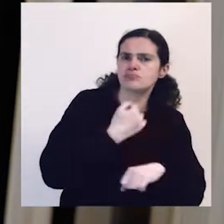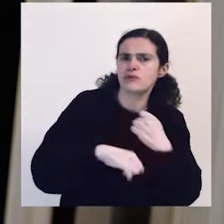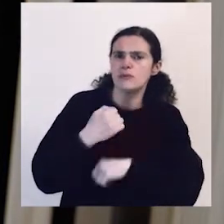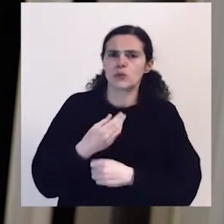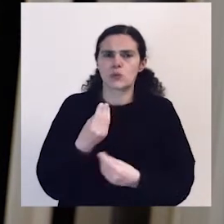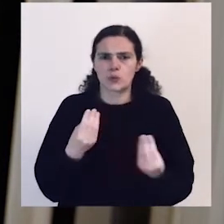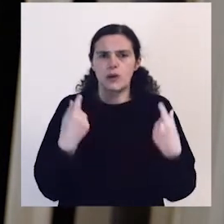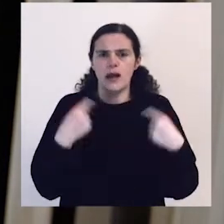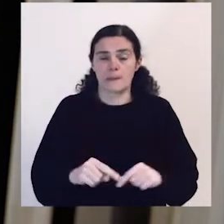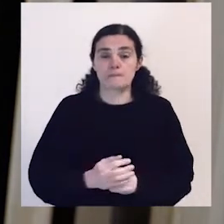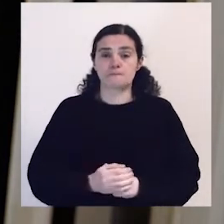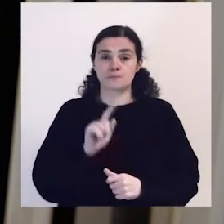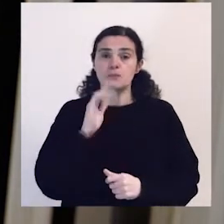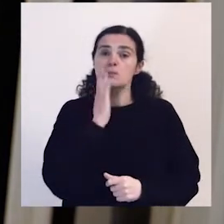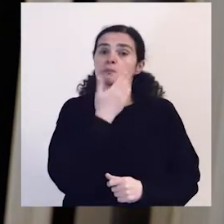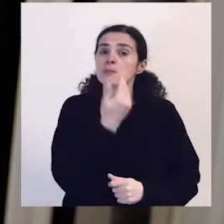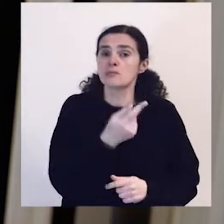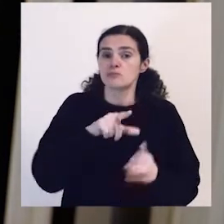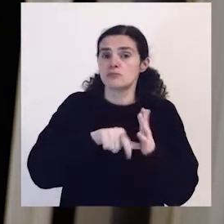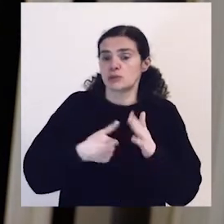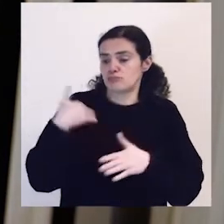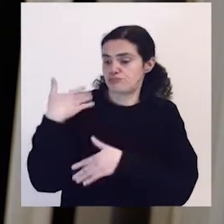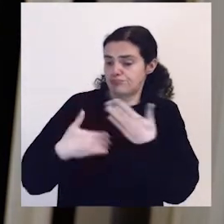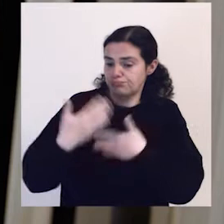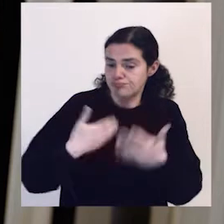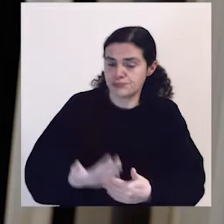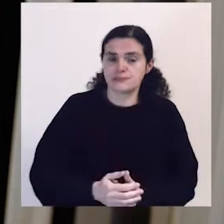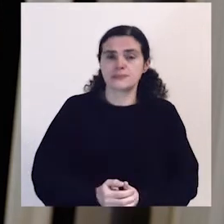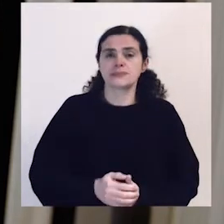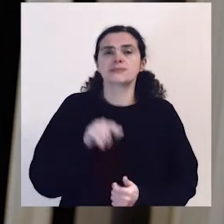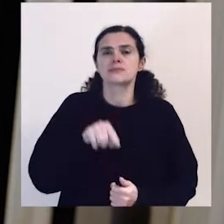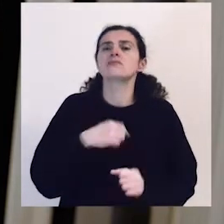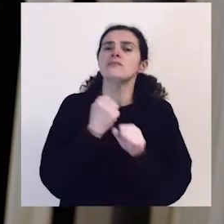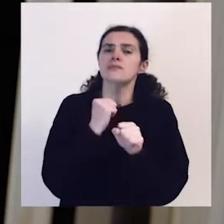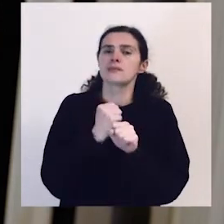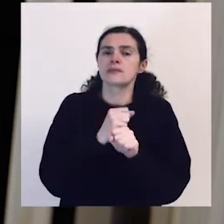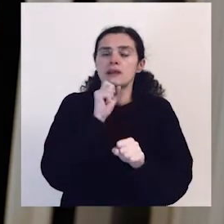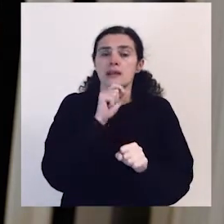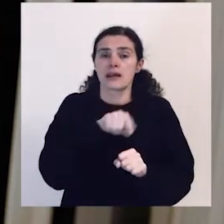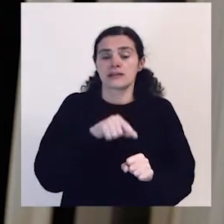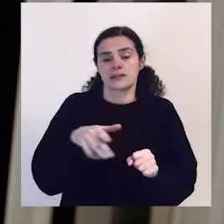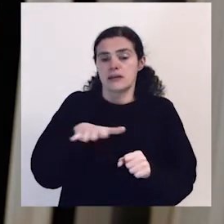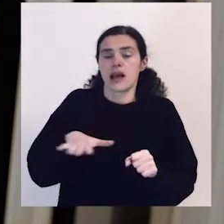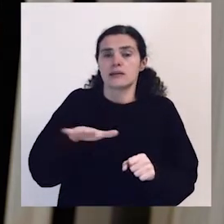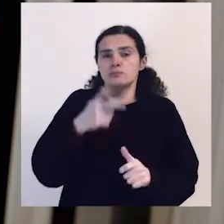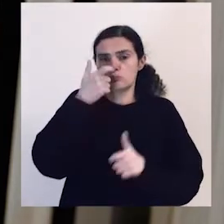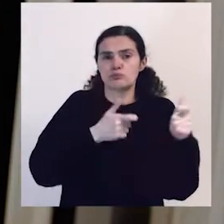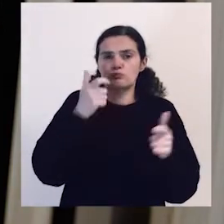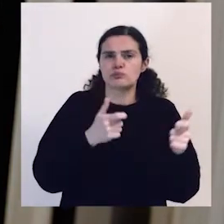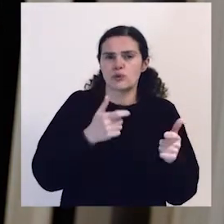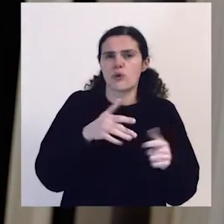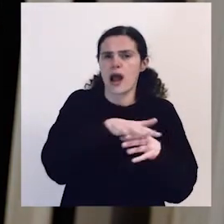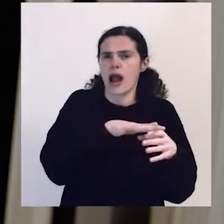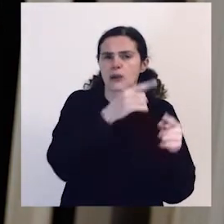dinâmico. Isto, dependendo dos projetos que temos em curso, acabam por trabalhar nestas reservas pessoas